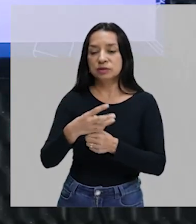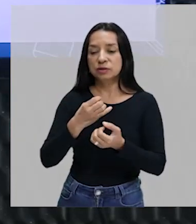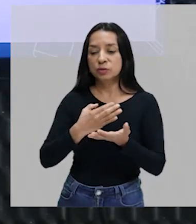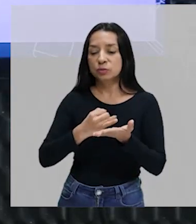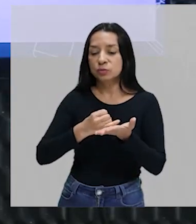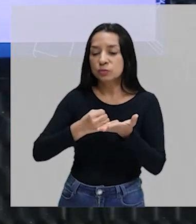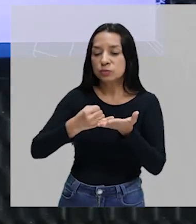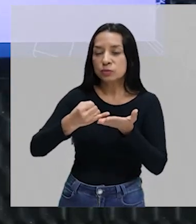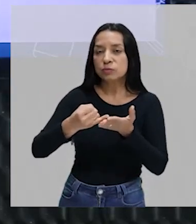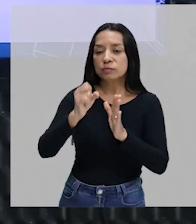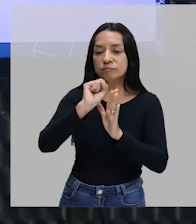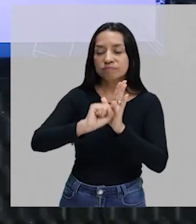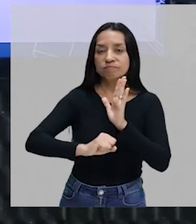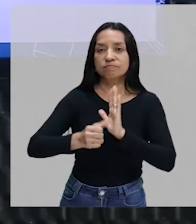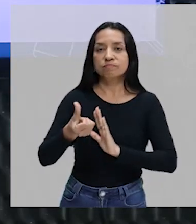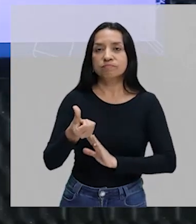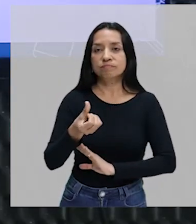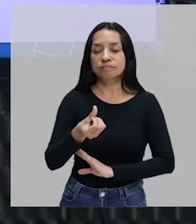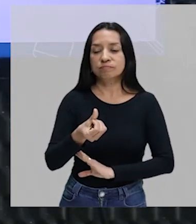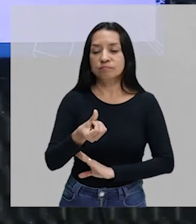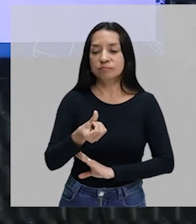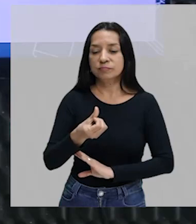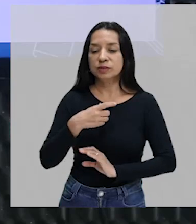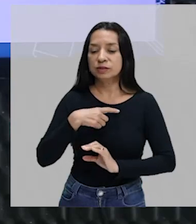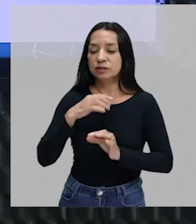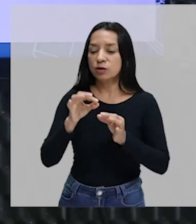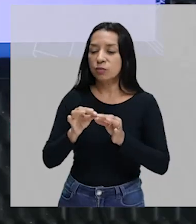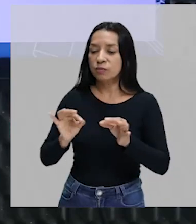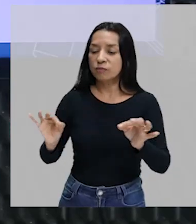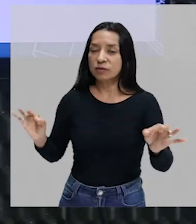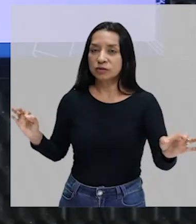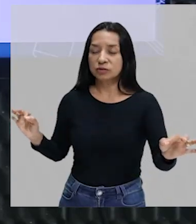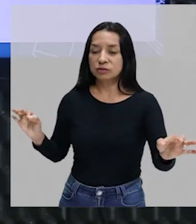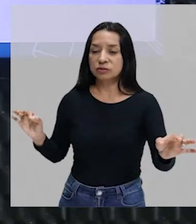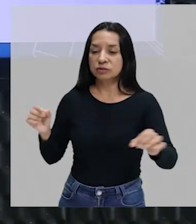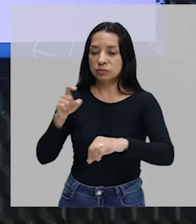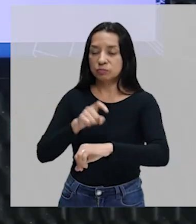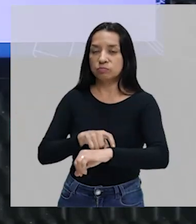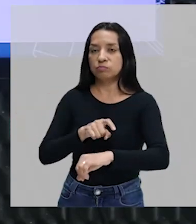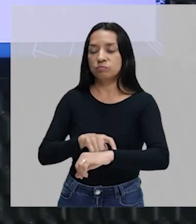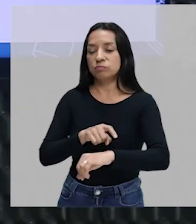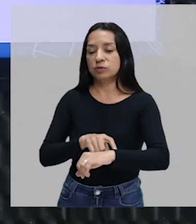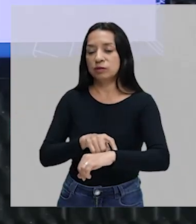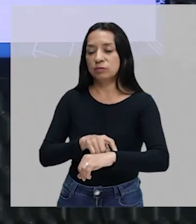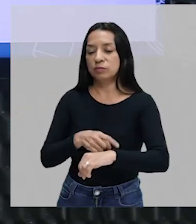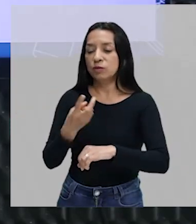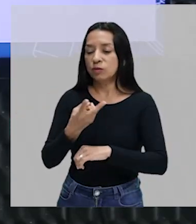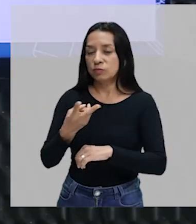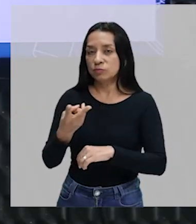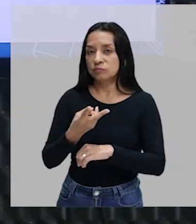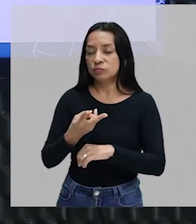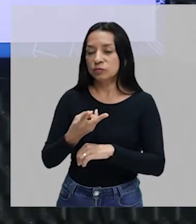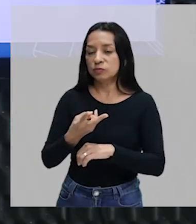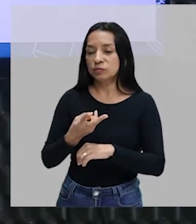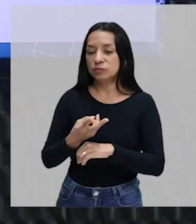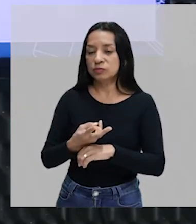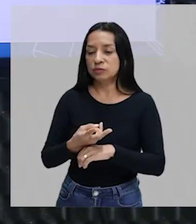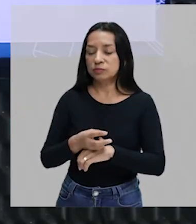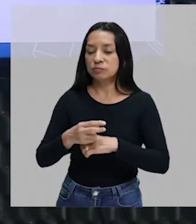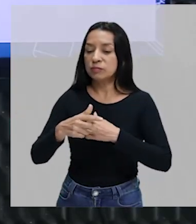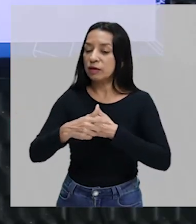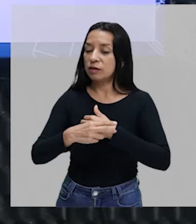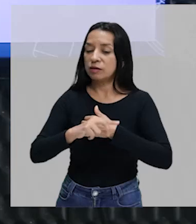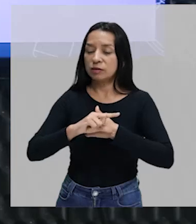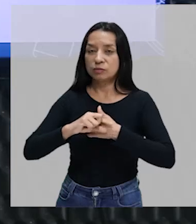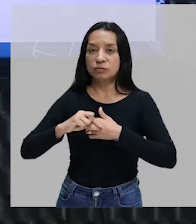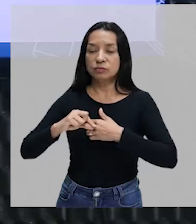começo do século XVI. Existe uma distância muito considerável de tempo entre os dois autores. Então, aquele esquema feito